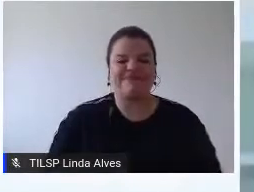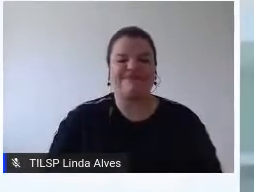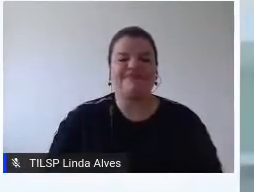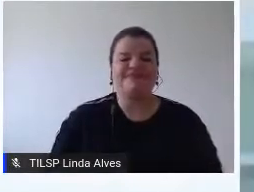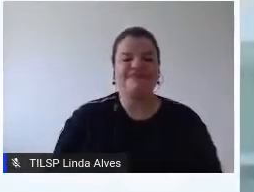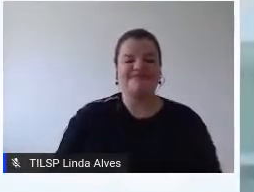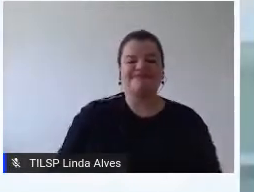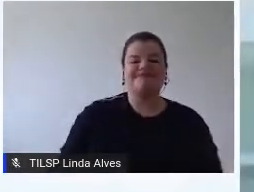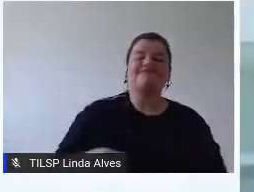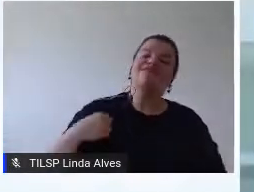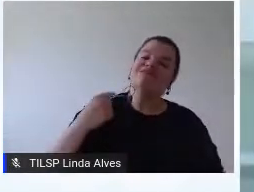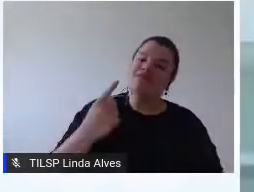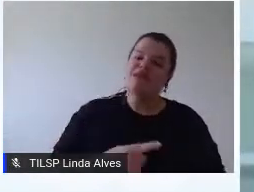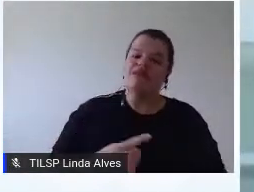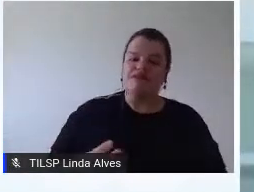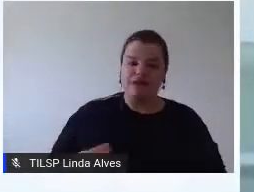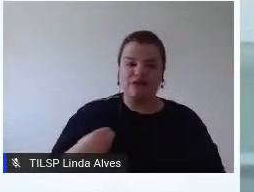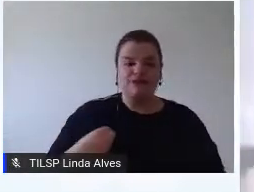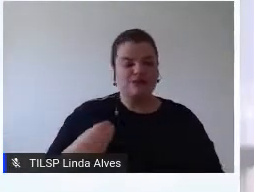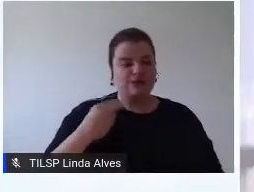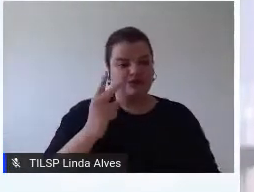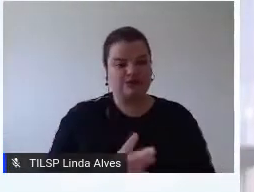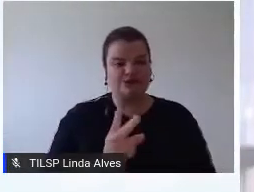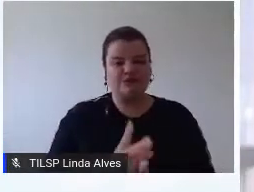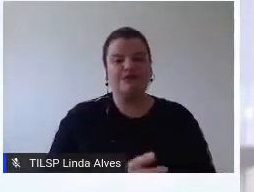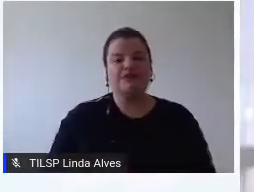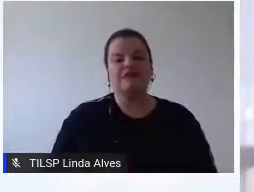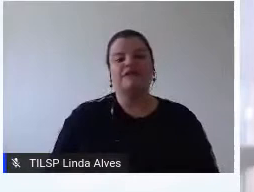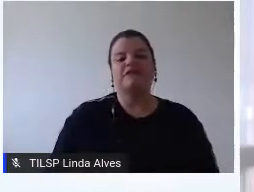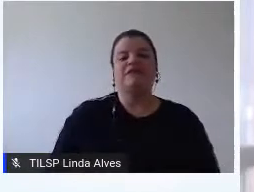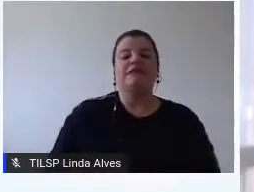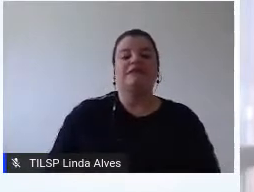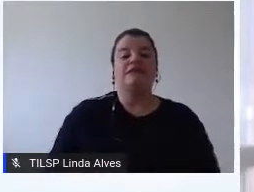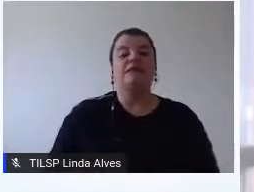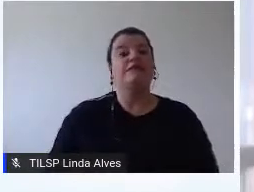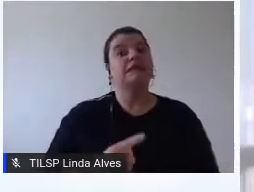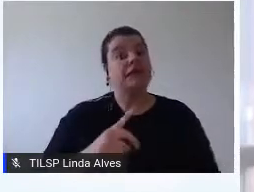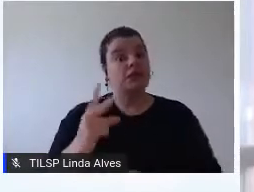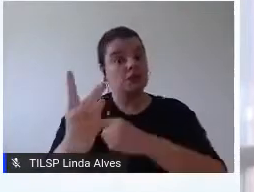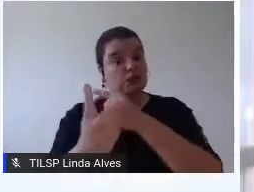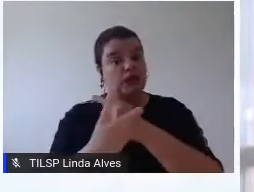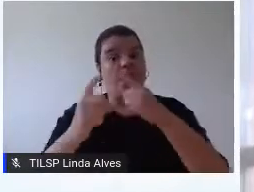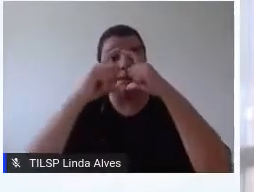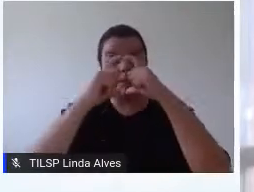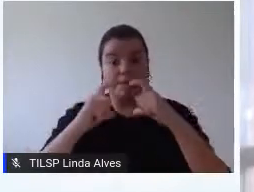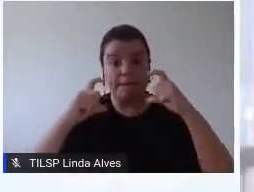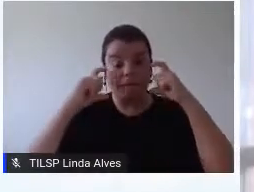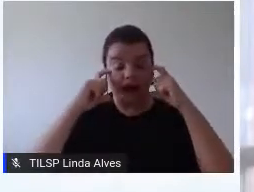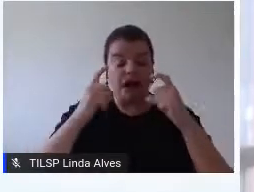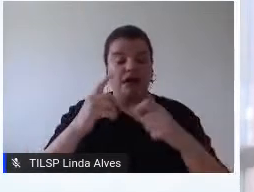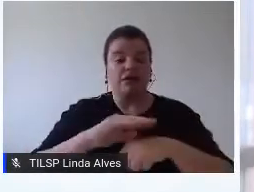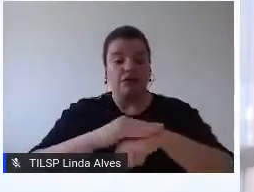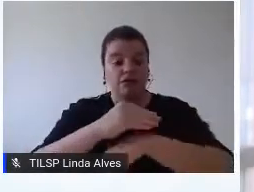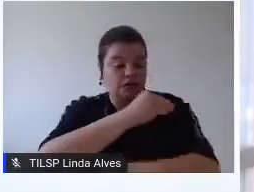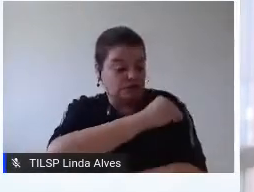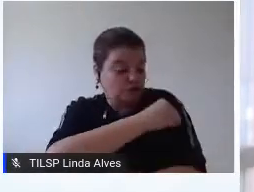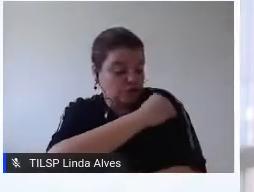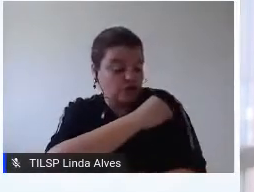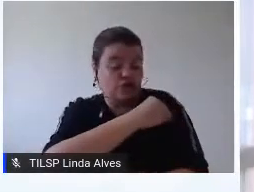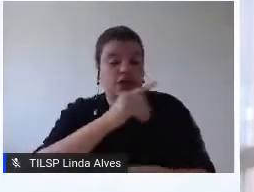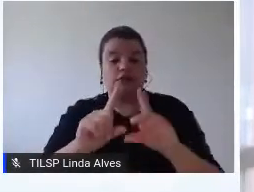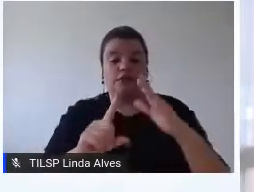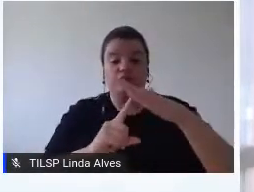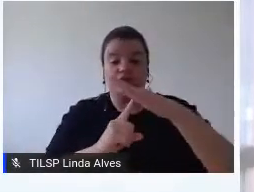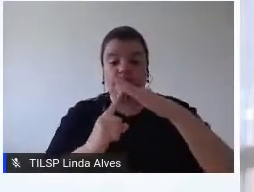sobreviver, não é isso? vamos sim, com certeza, né? Tem que ter cuidado, máscara, gel, distanciamento, isolamento,